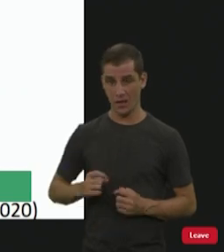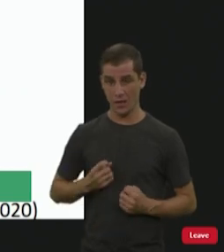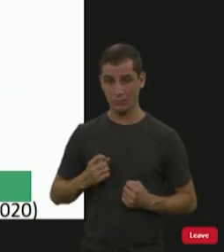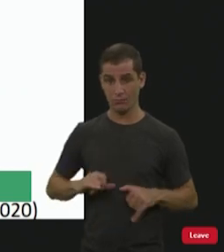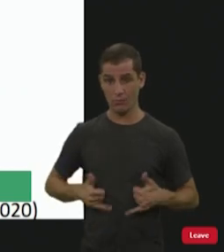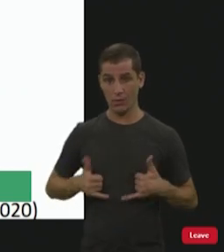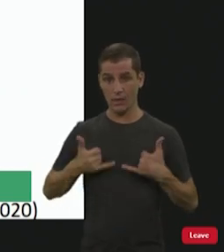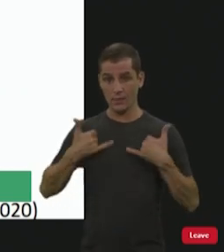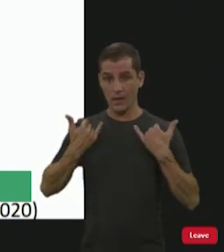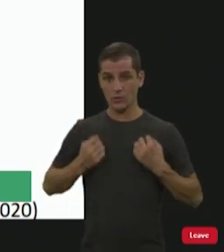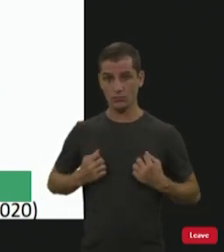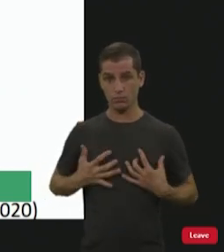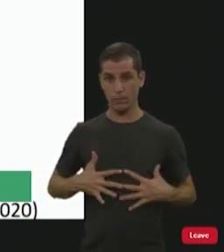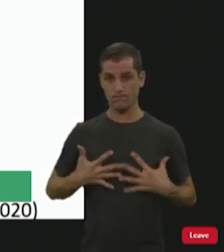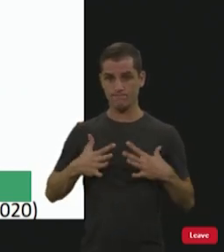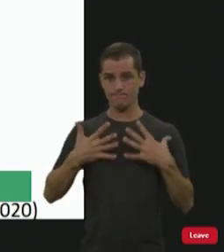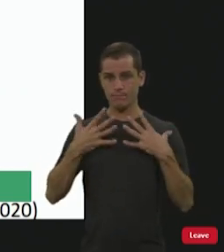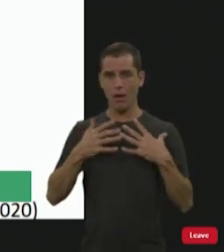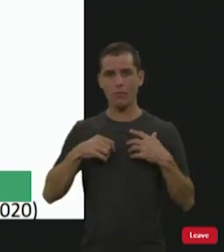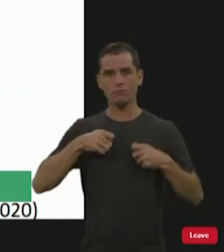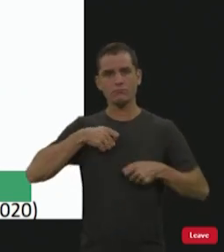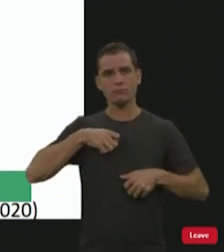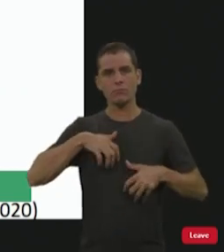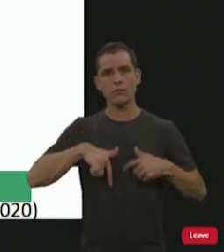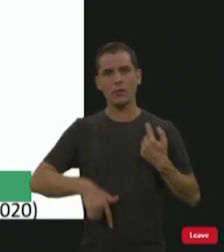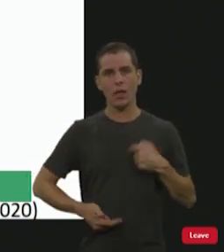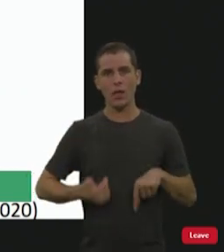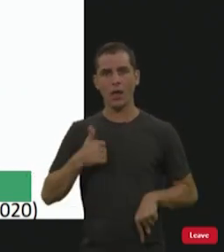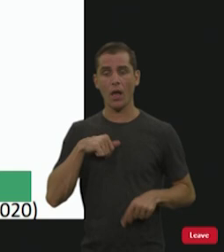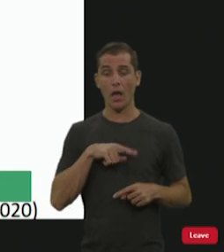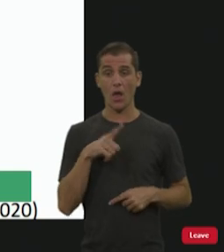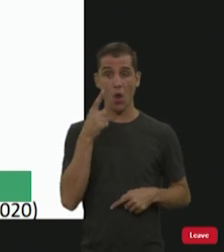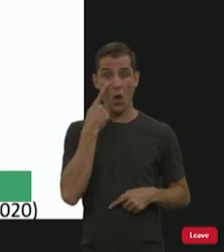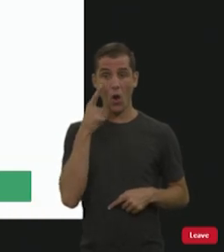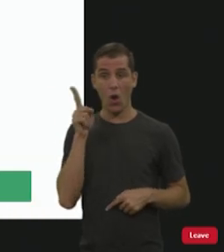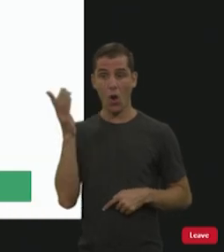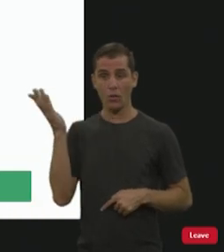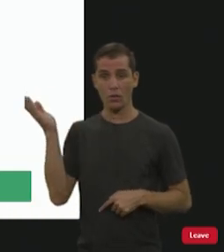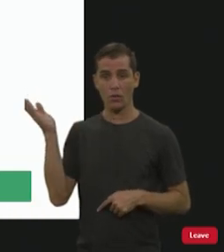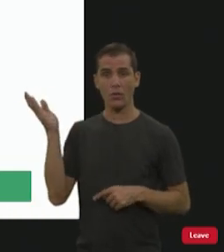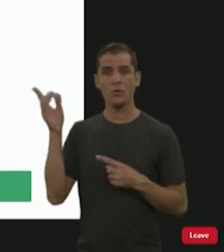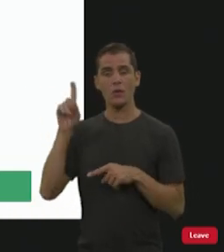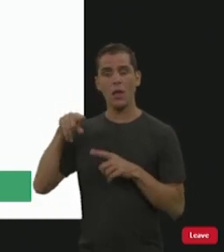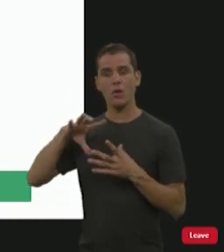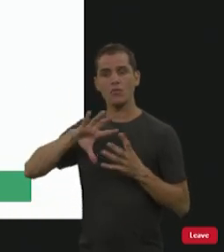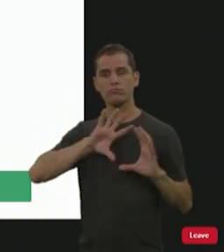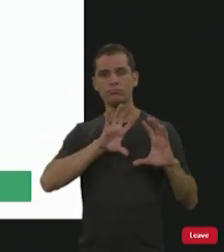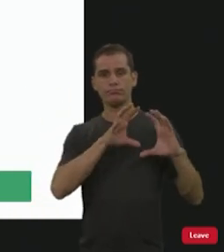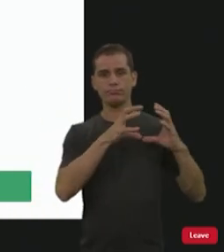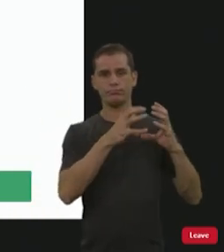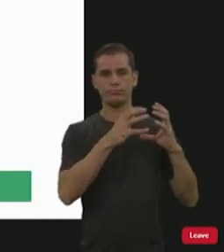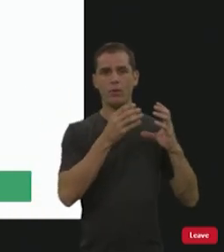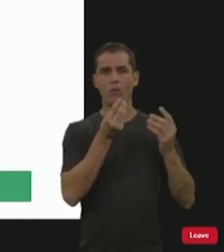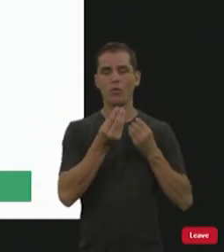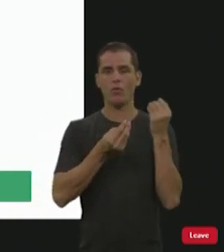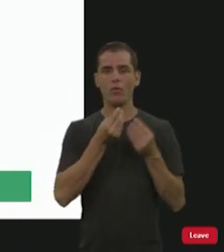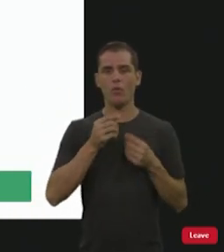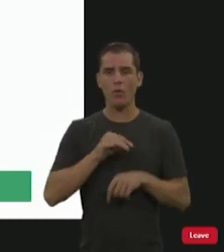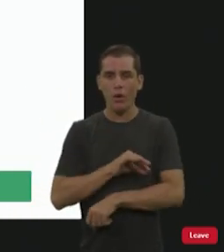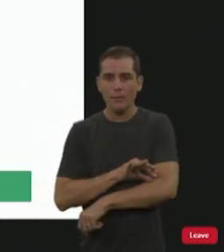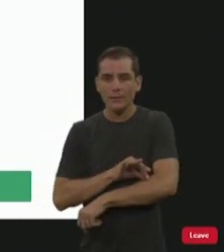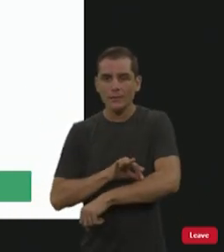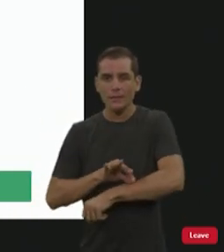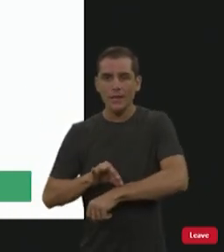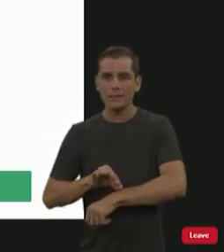Aqui seria uma formação de tecido adiposo sem as lipodistrofia congênita, né? Então, a partir de